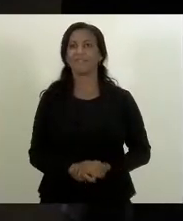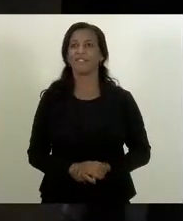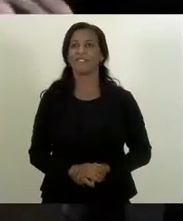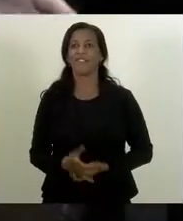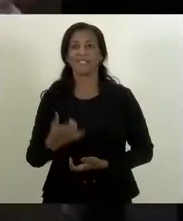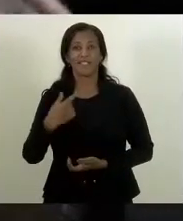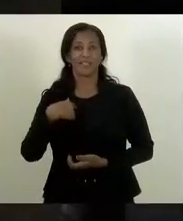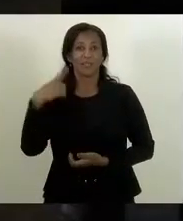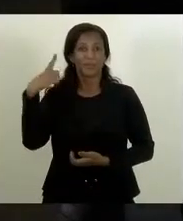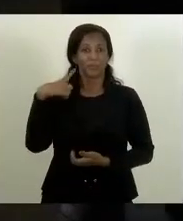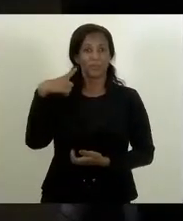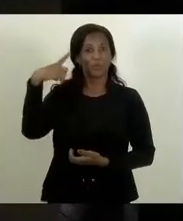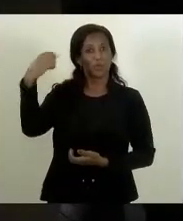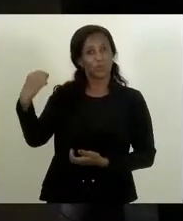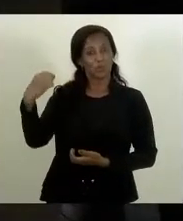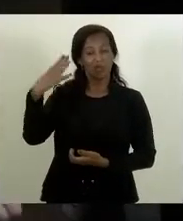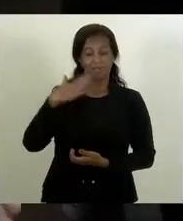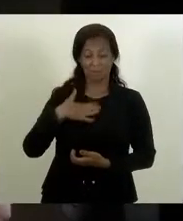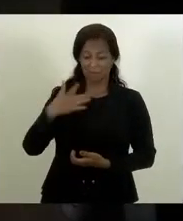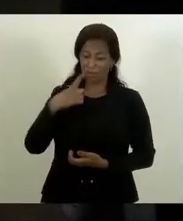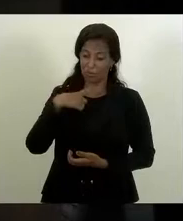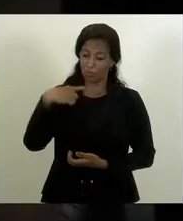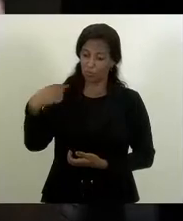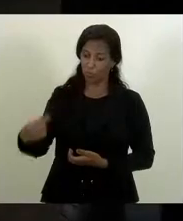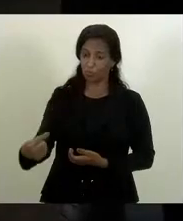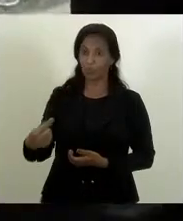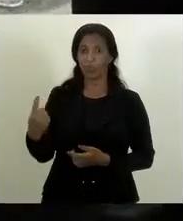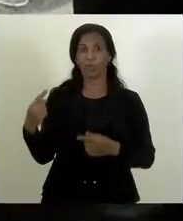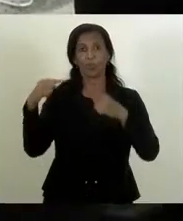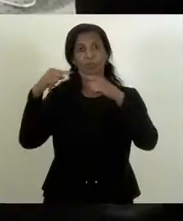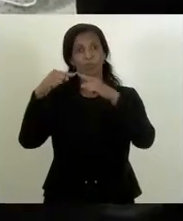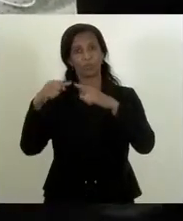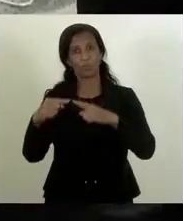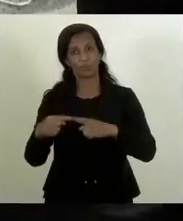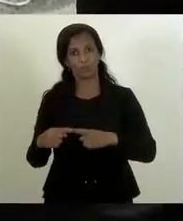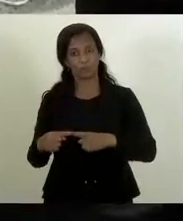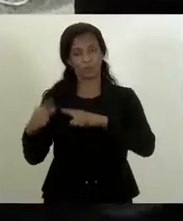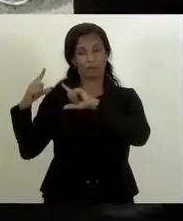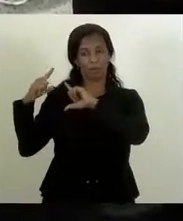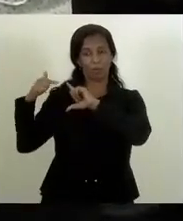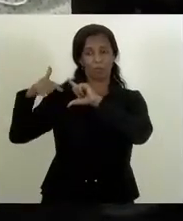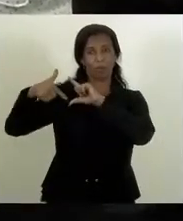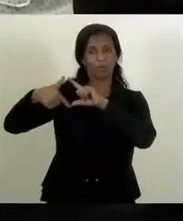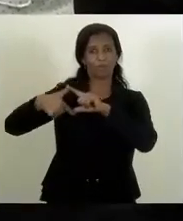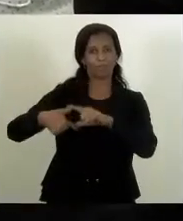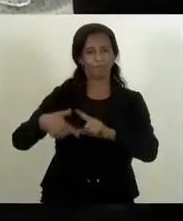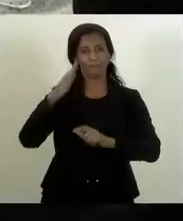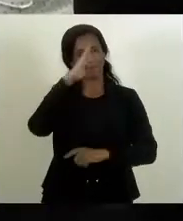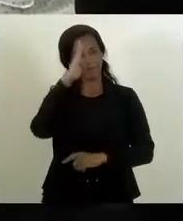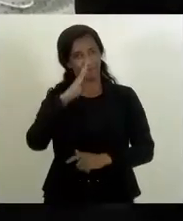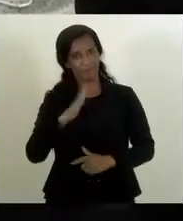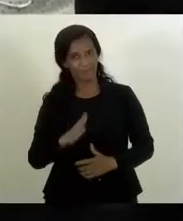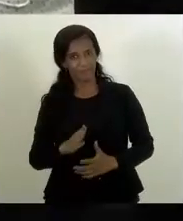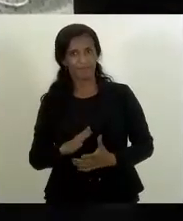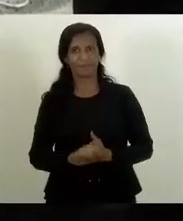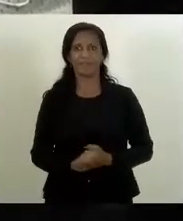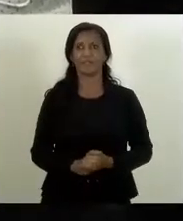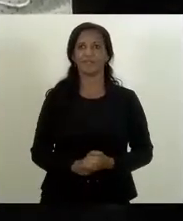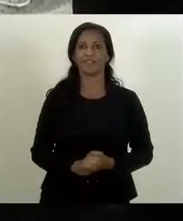fiz opção. E a minha opção foi de acordo com a tradição brasileira